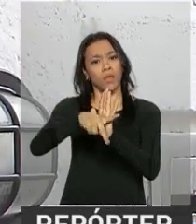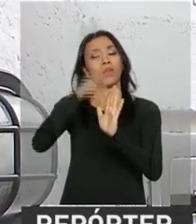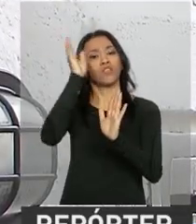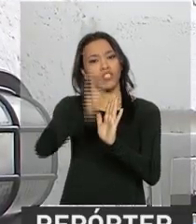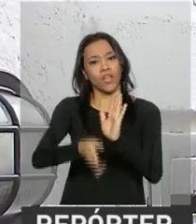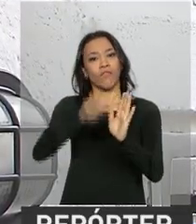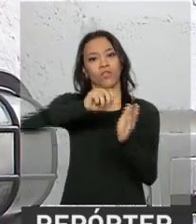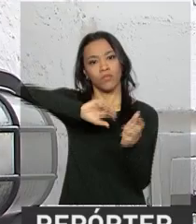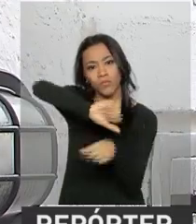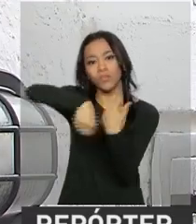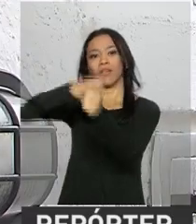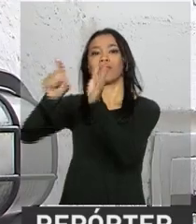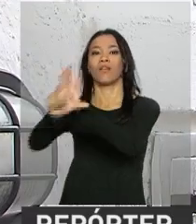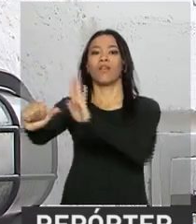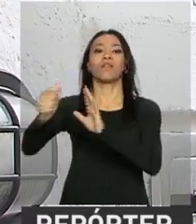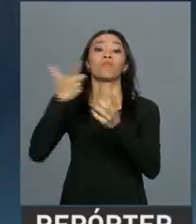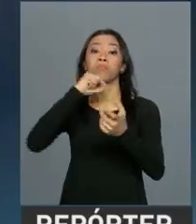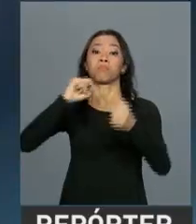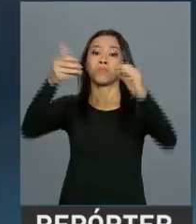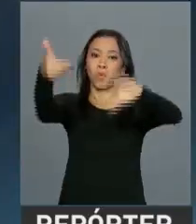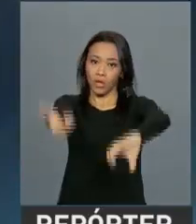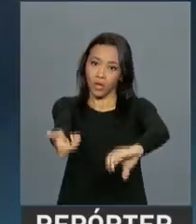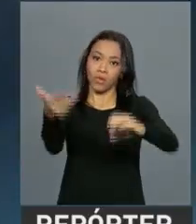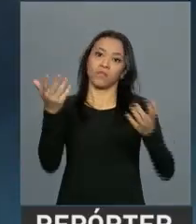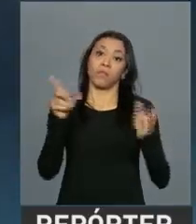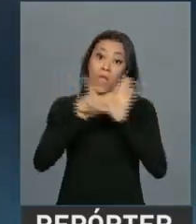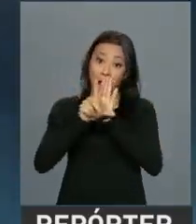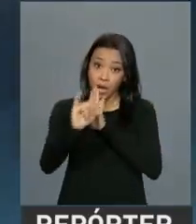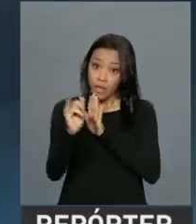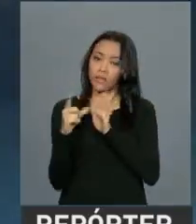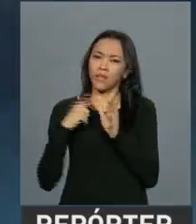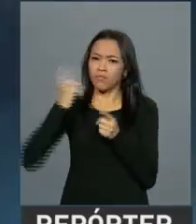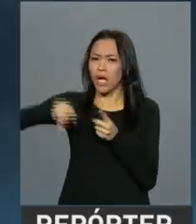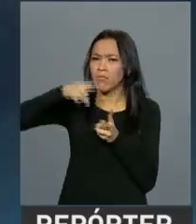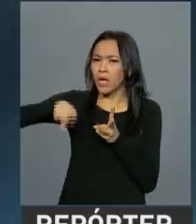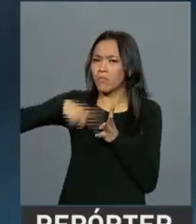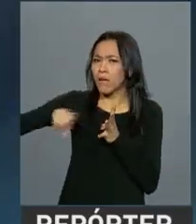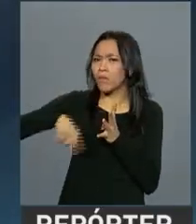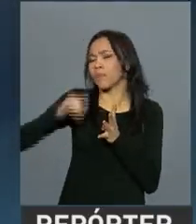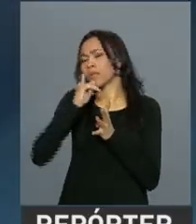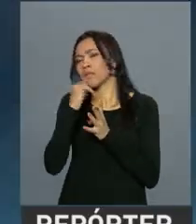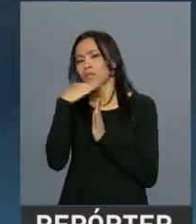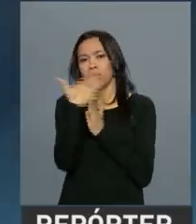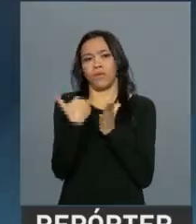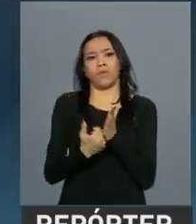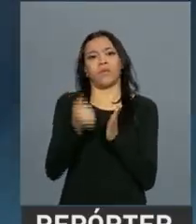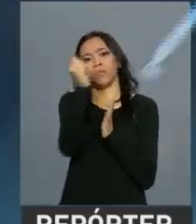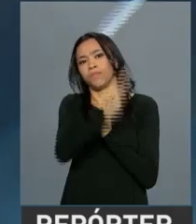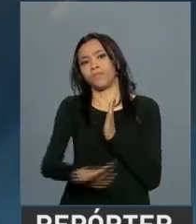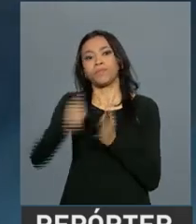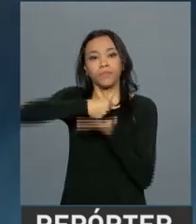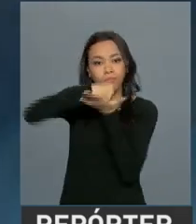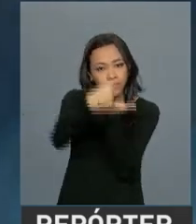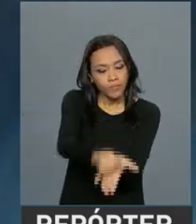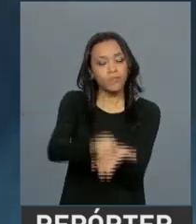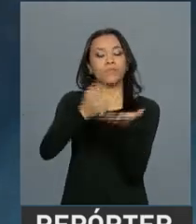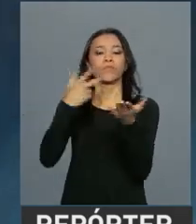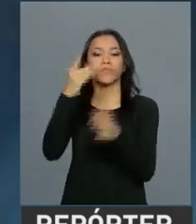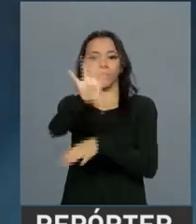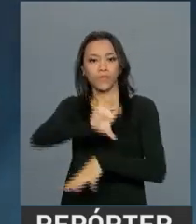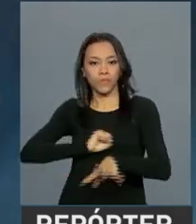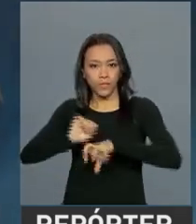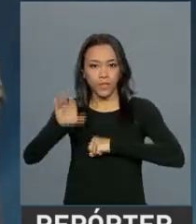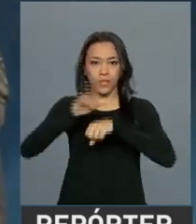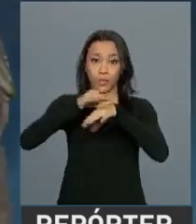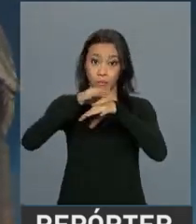foi convertida em lei pelo congresso nacional a lei traz ainda outras ações como o programa nacional de apoio ao combate às doenças